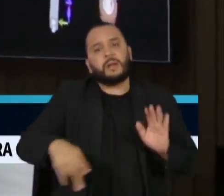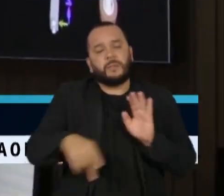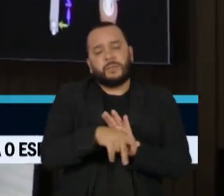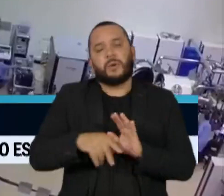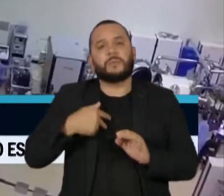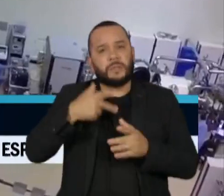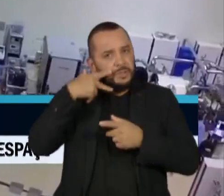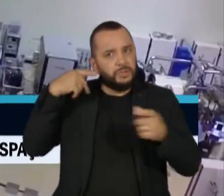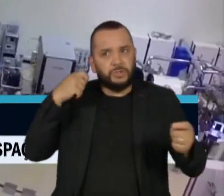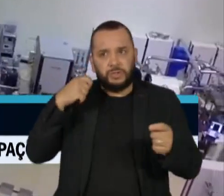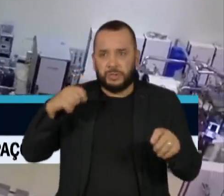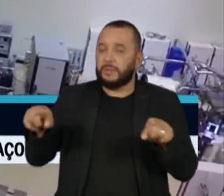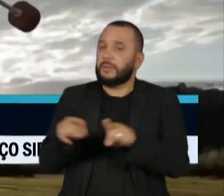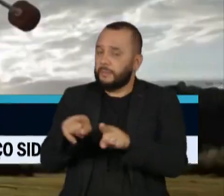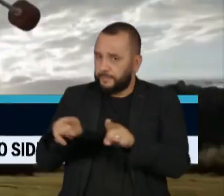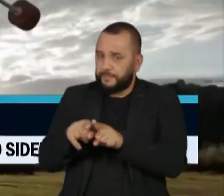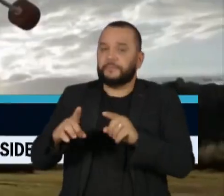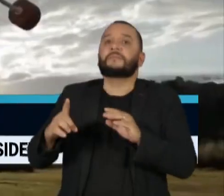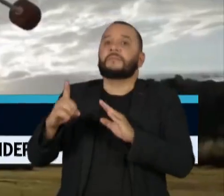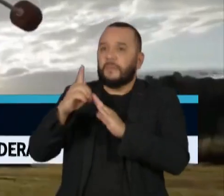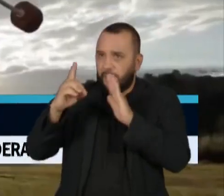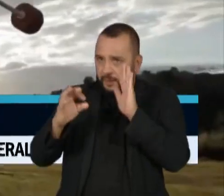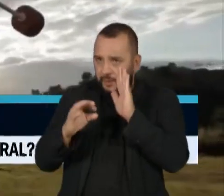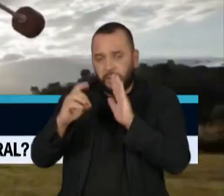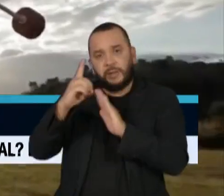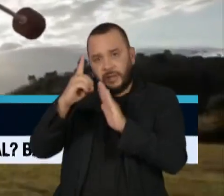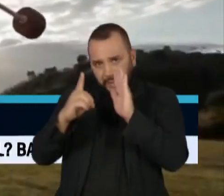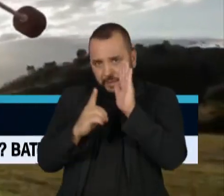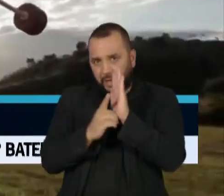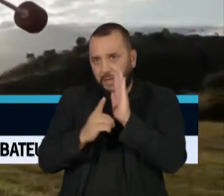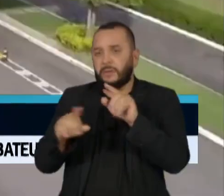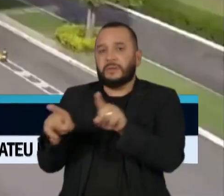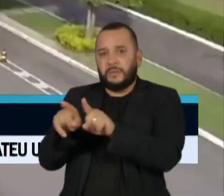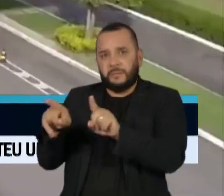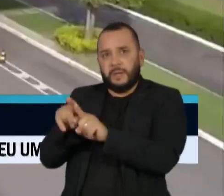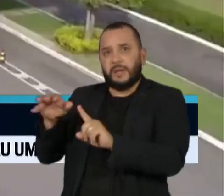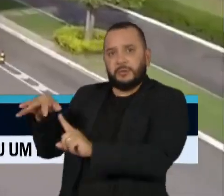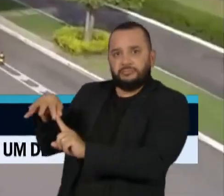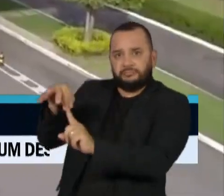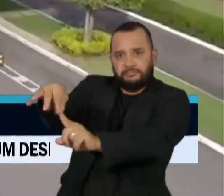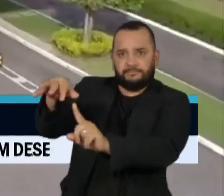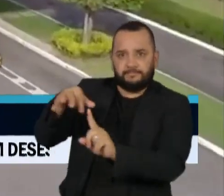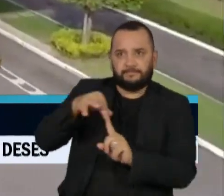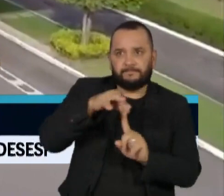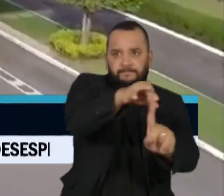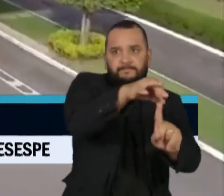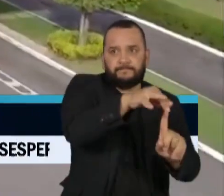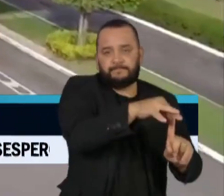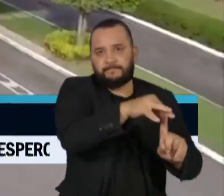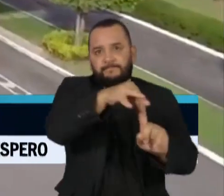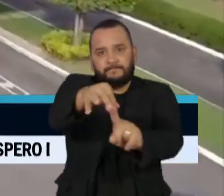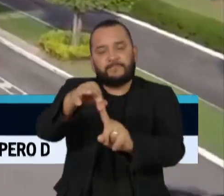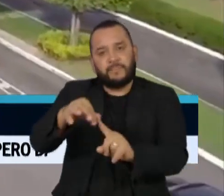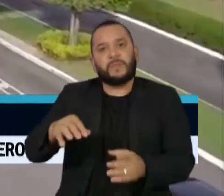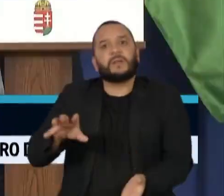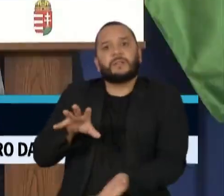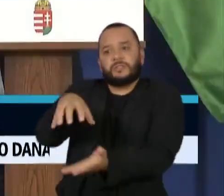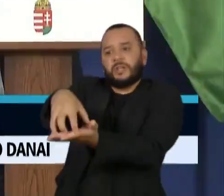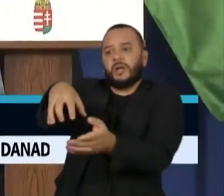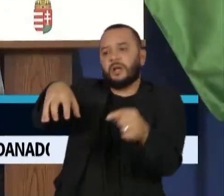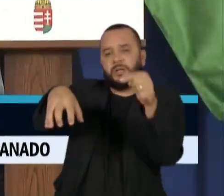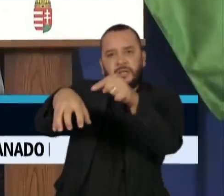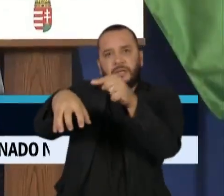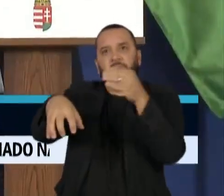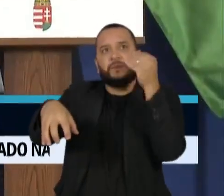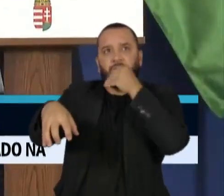instruções normativas, o presidente fez nomeações que enfraqueceram as instituições, como, por exemplo, o INPE.